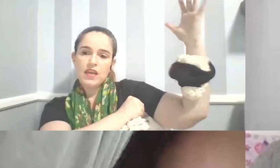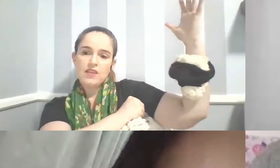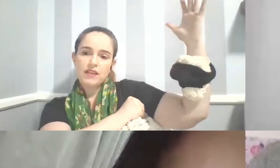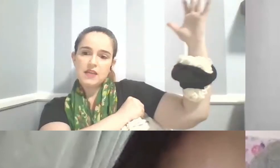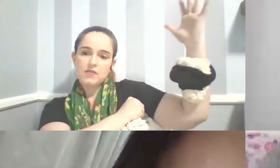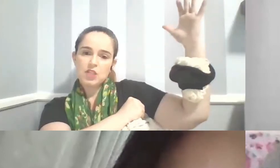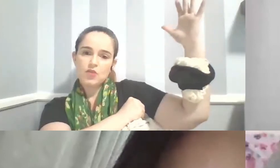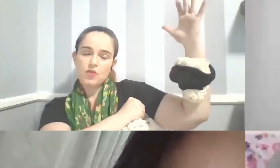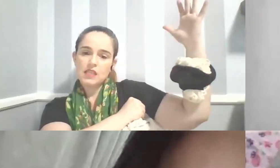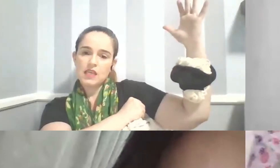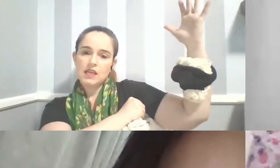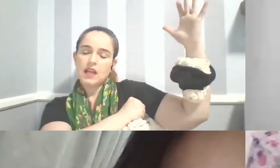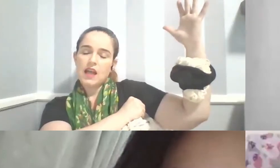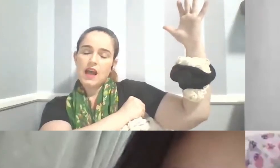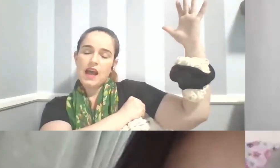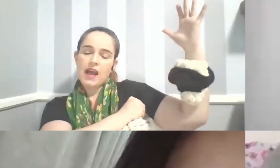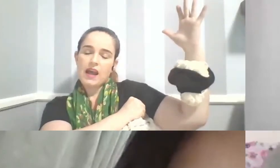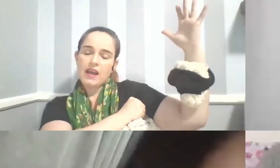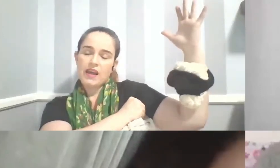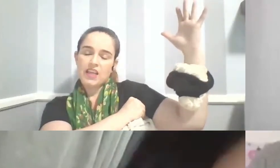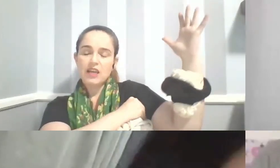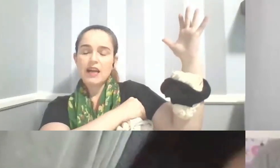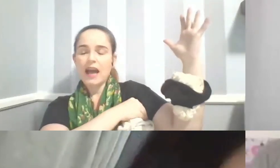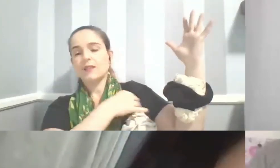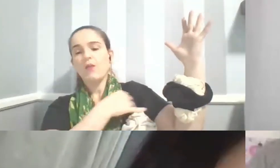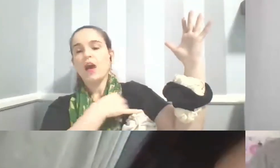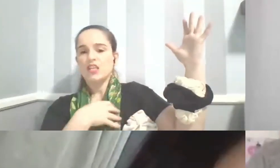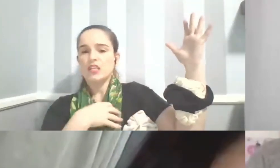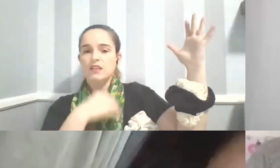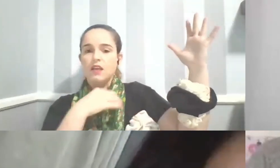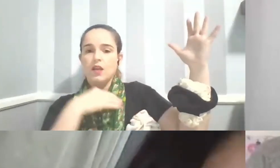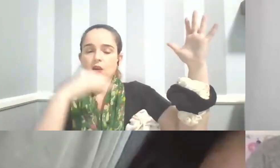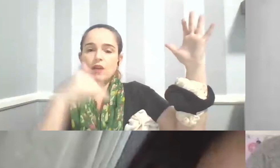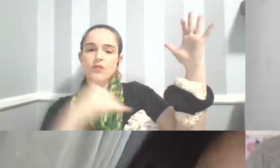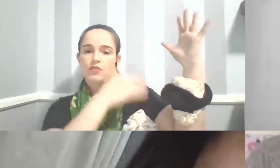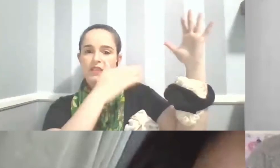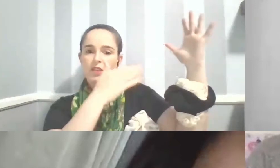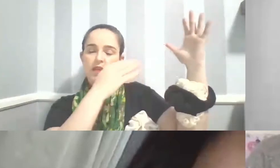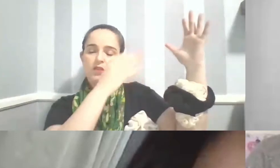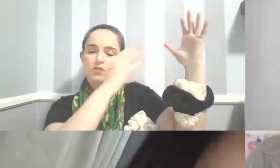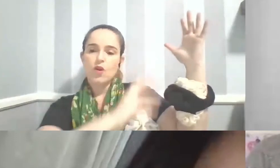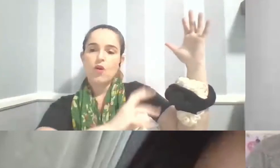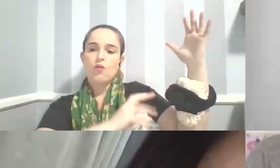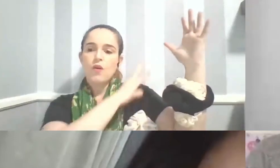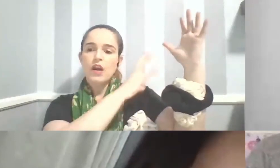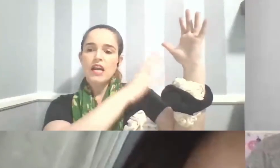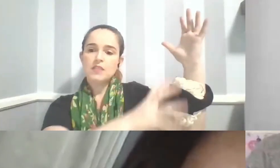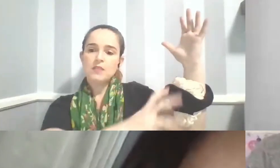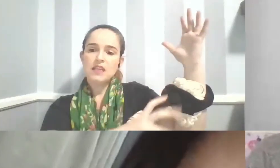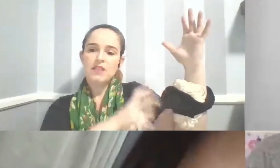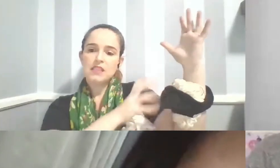sanguíneo e fazer com que a gente consiga estancar essa hemorragia. Enquanto eu estou fazendo isso, o